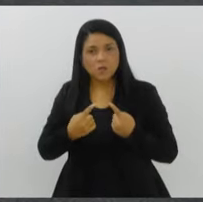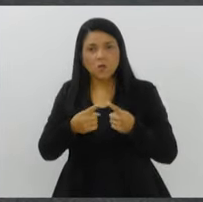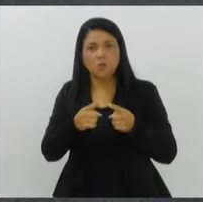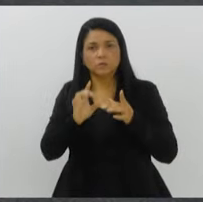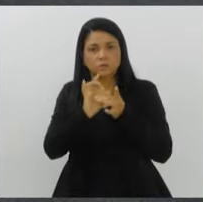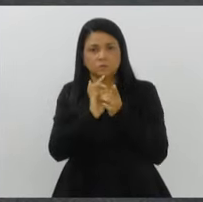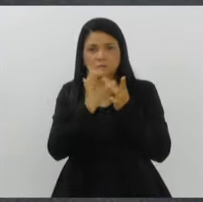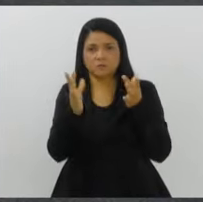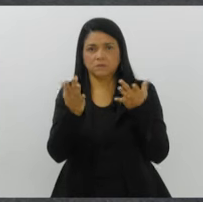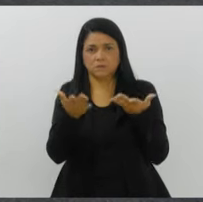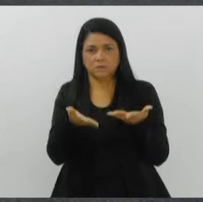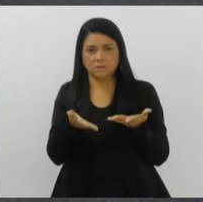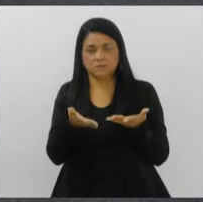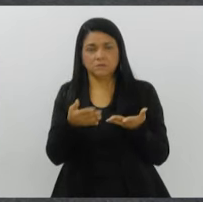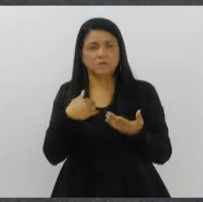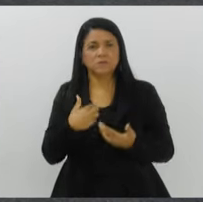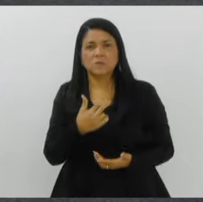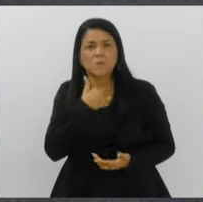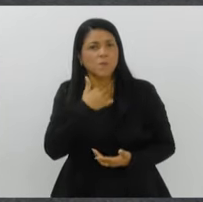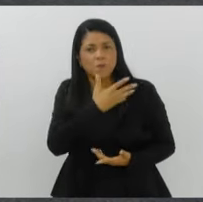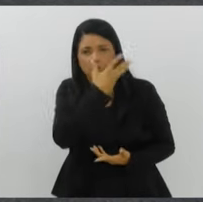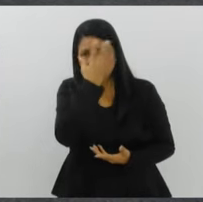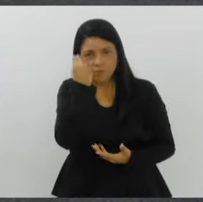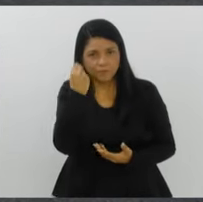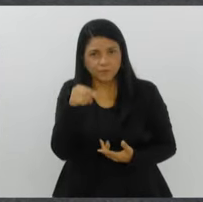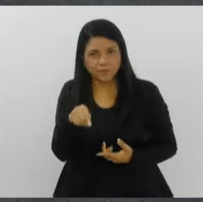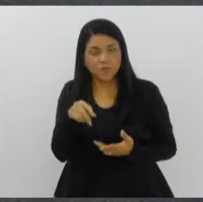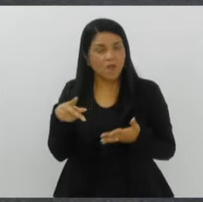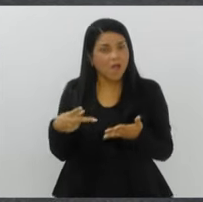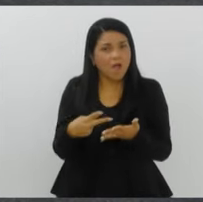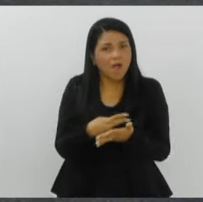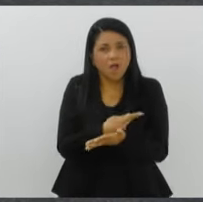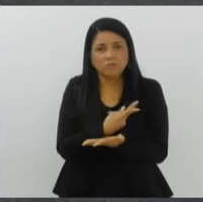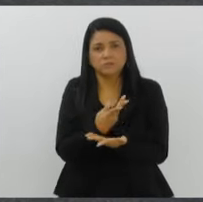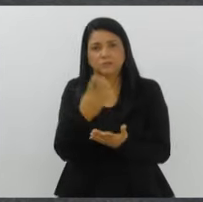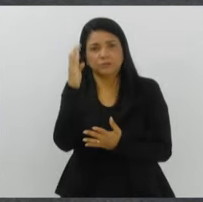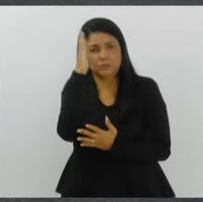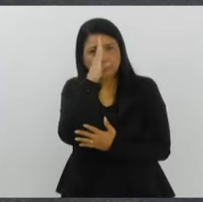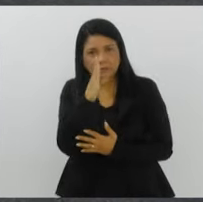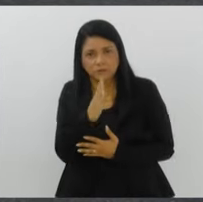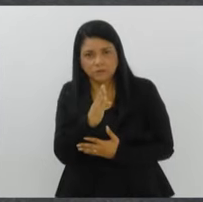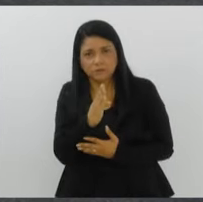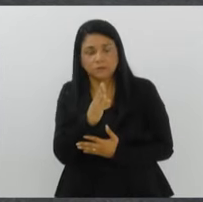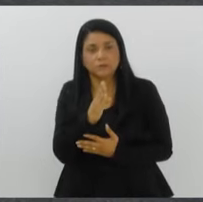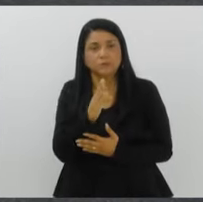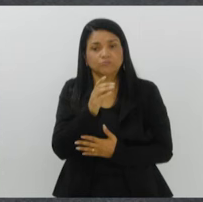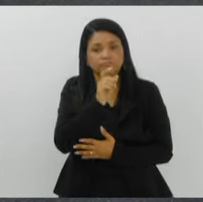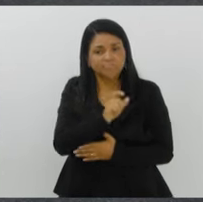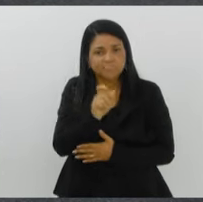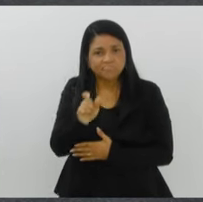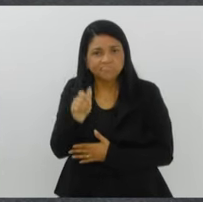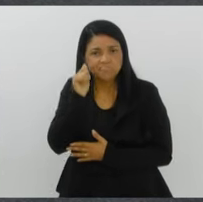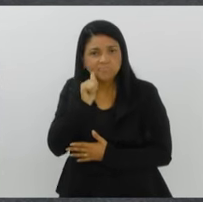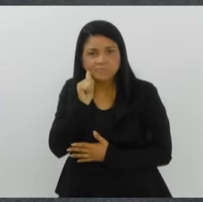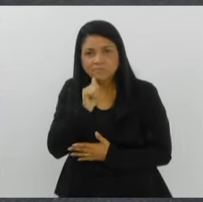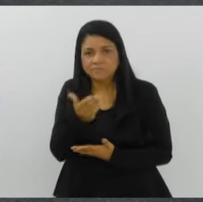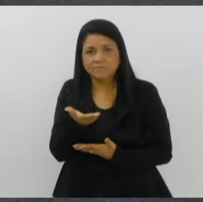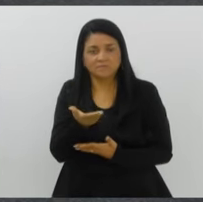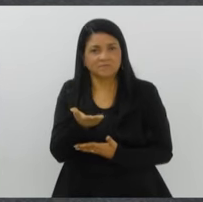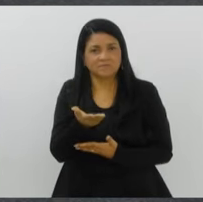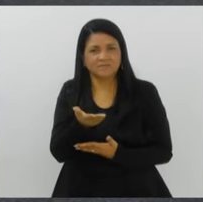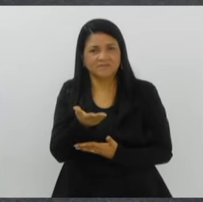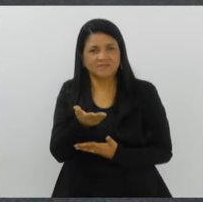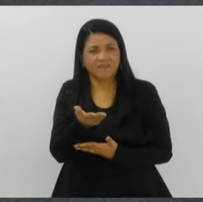esquecer o que tem acontecido nesse país em relação às mulheres. Não podemos